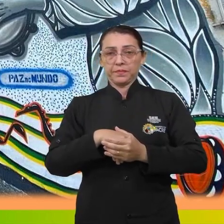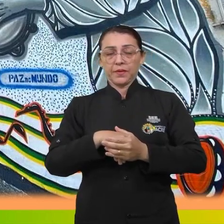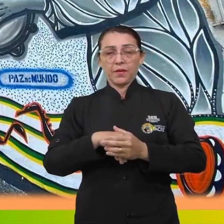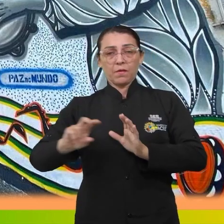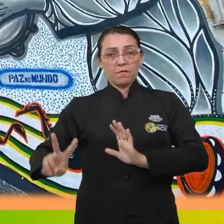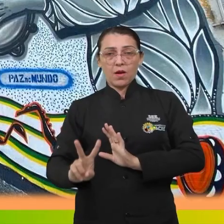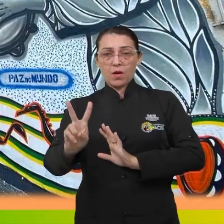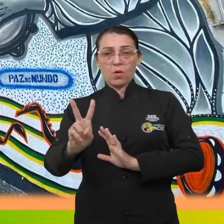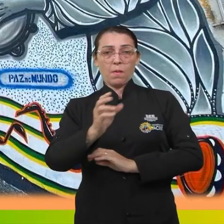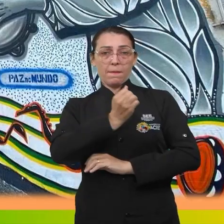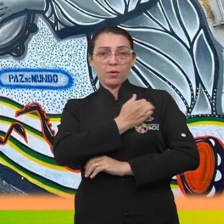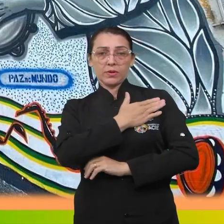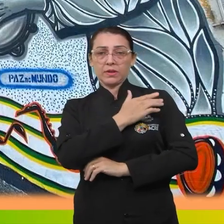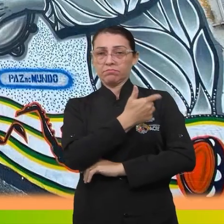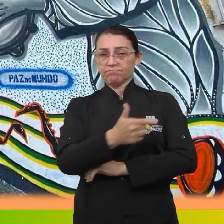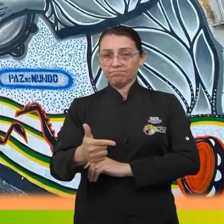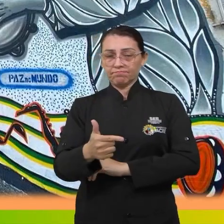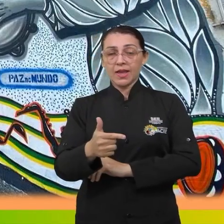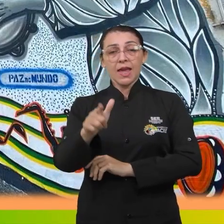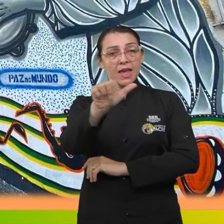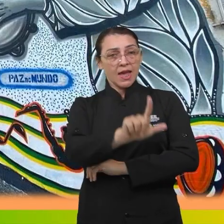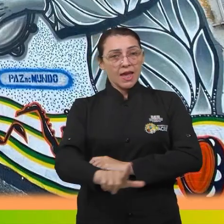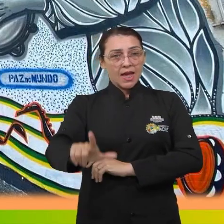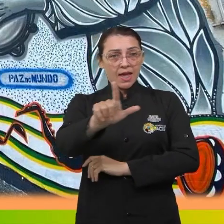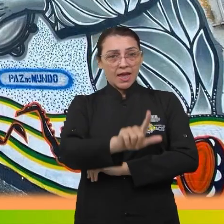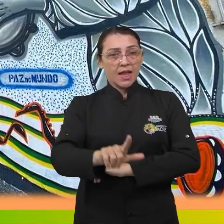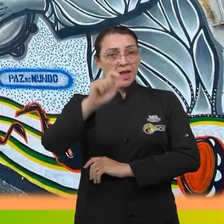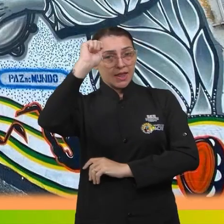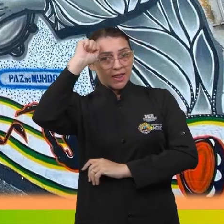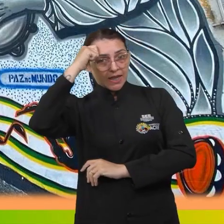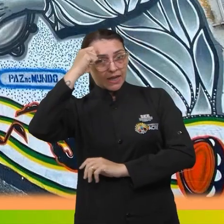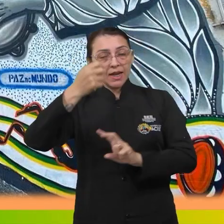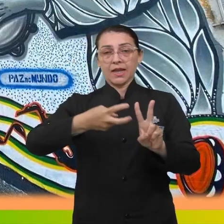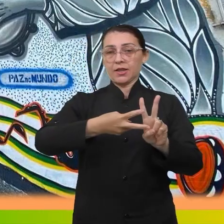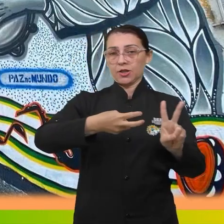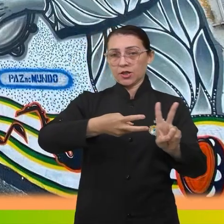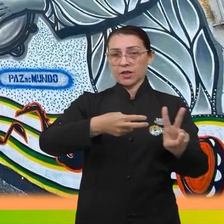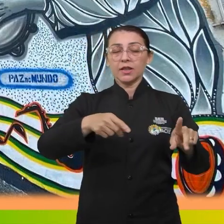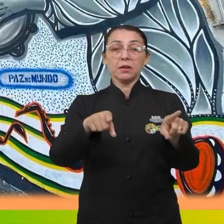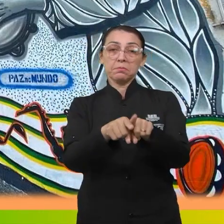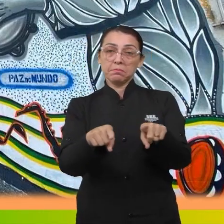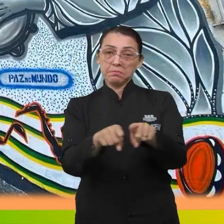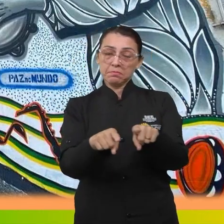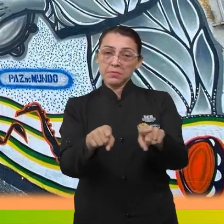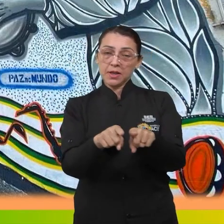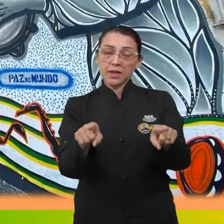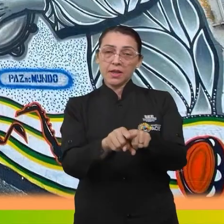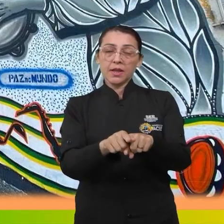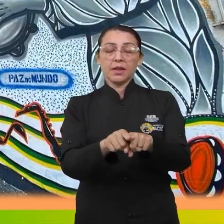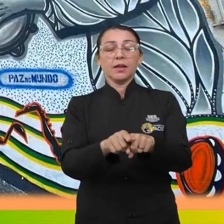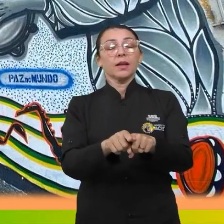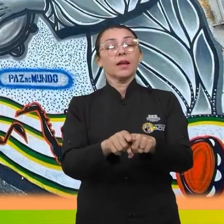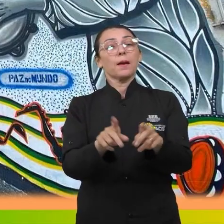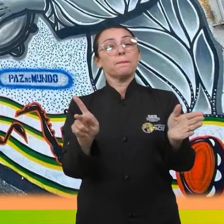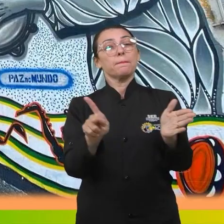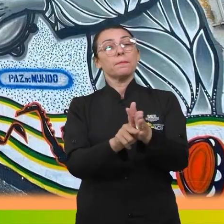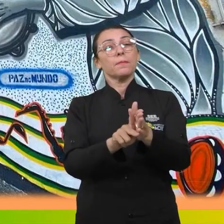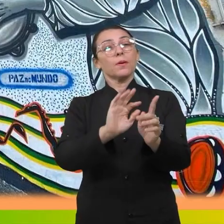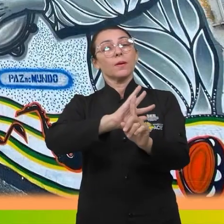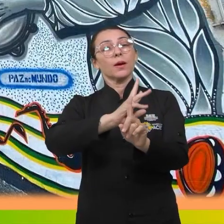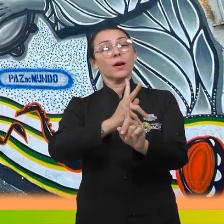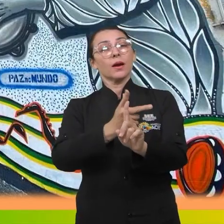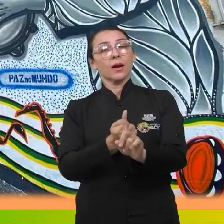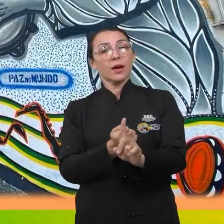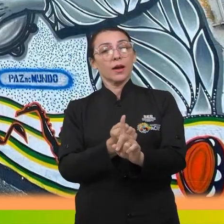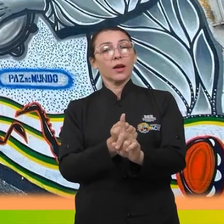desvalor, um certo preconceito. E a literatura negra e indígena, que também fazem parte da arte como